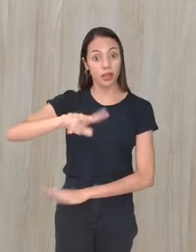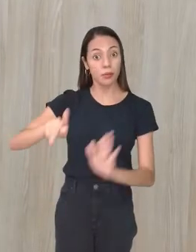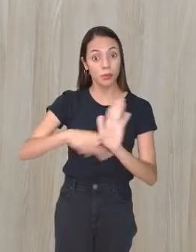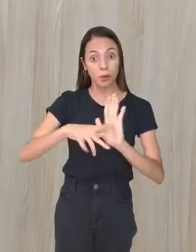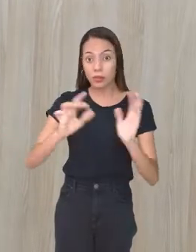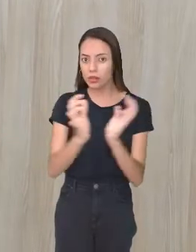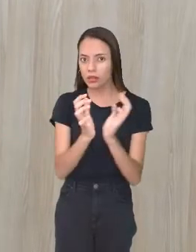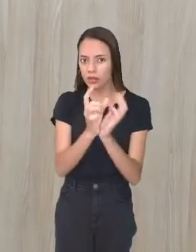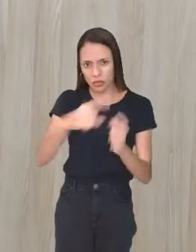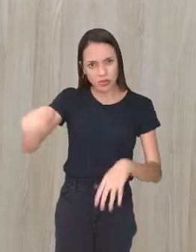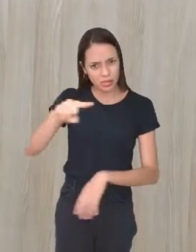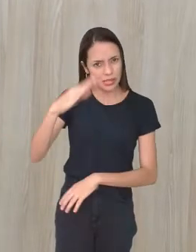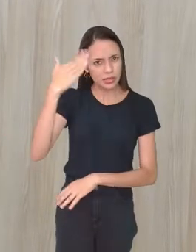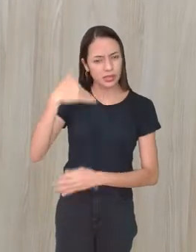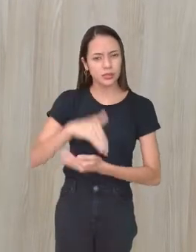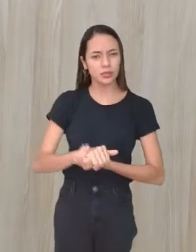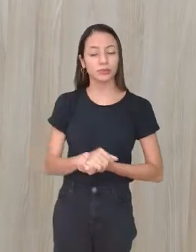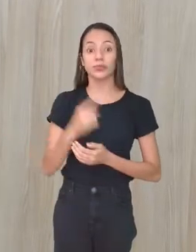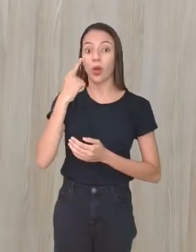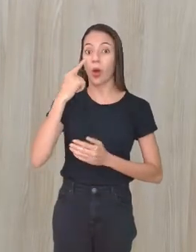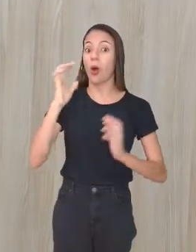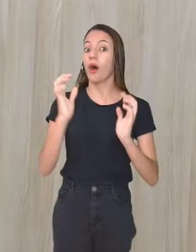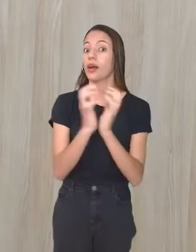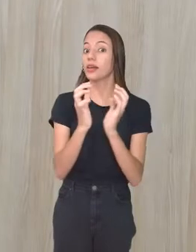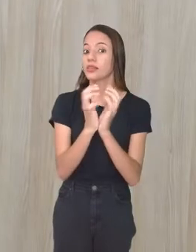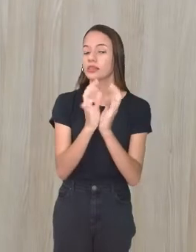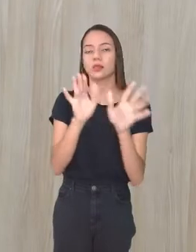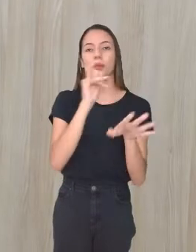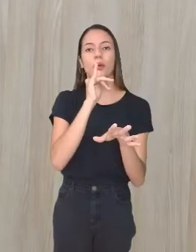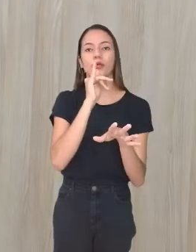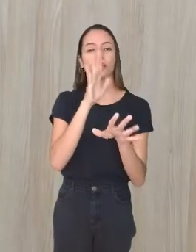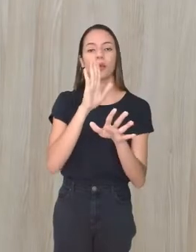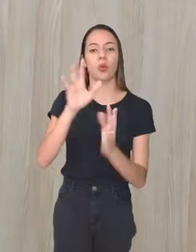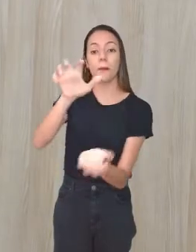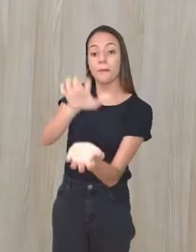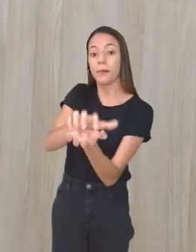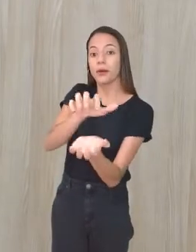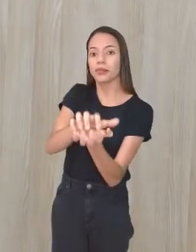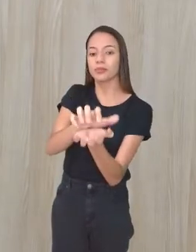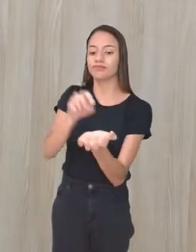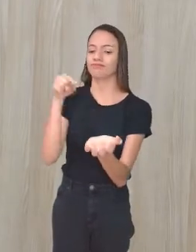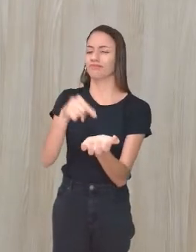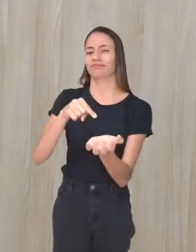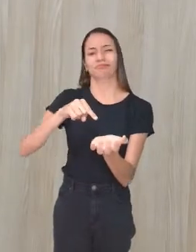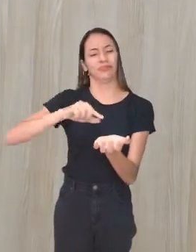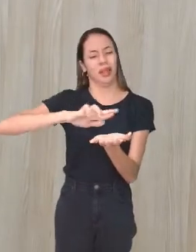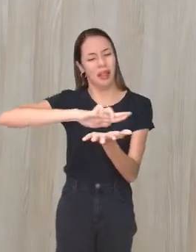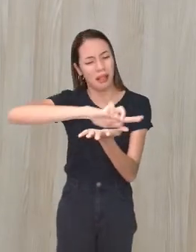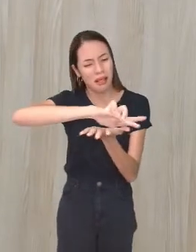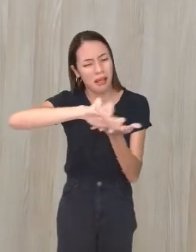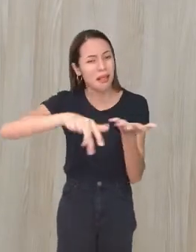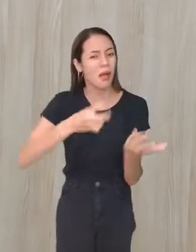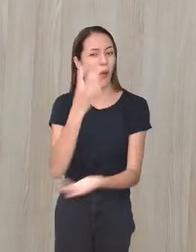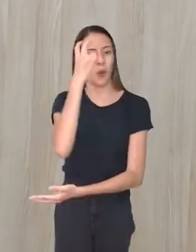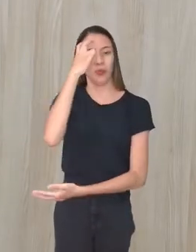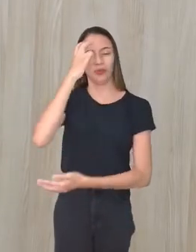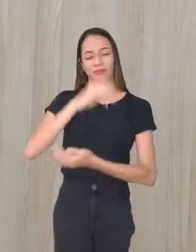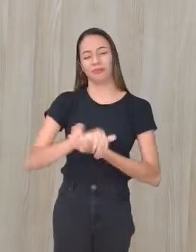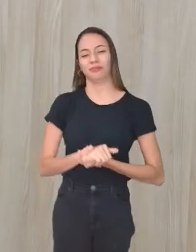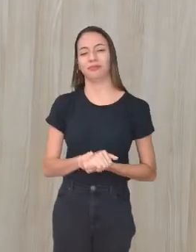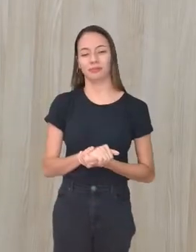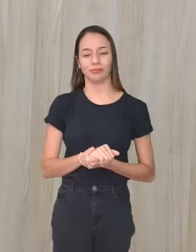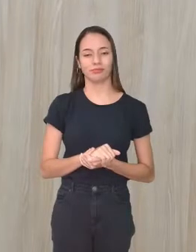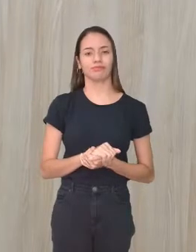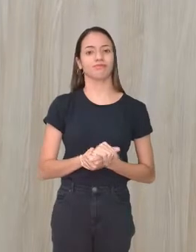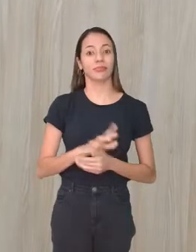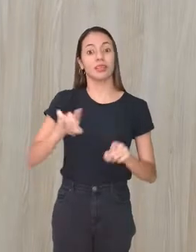Recife? Veja, eu estou falando de Recife. Se a gente falar então de Pernambuco, aí é que tem cultura mesmo. Nas